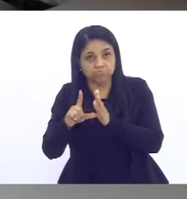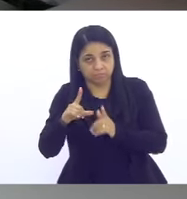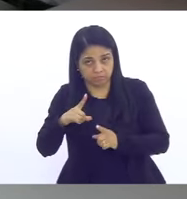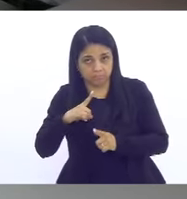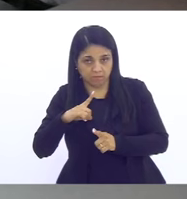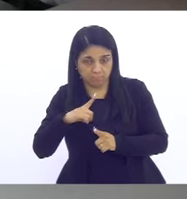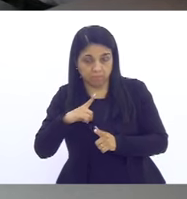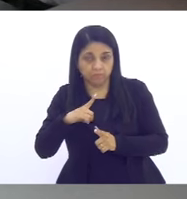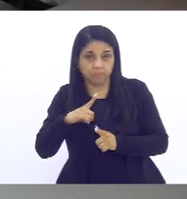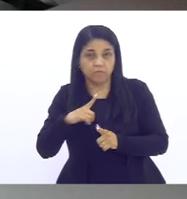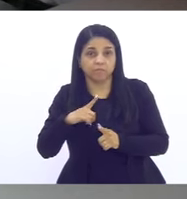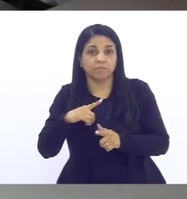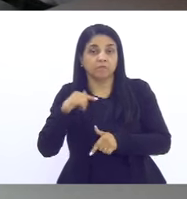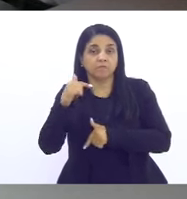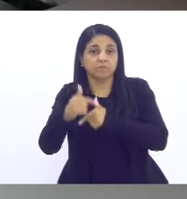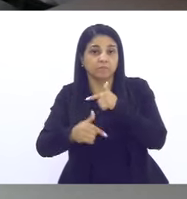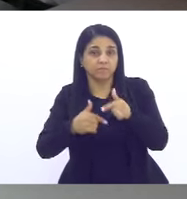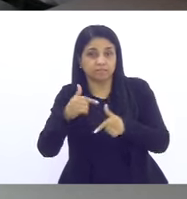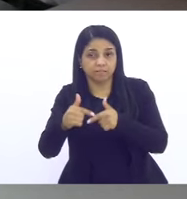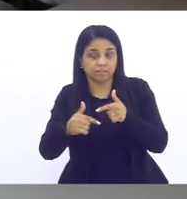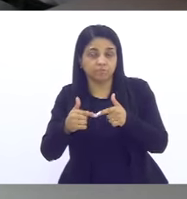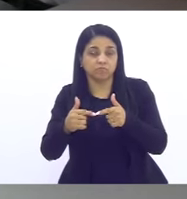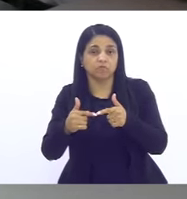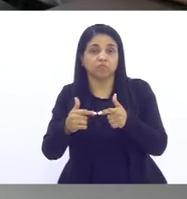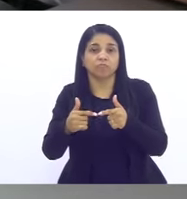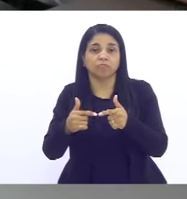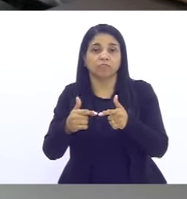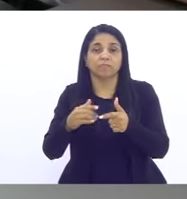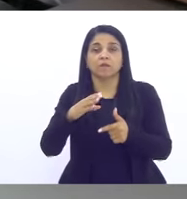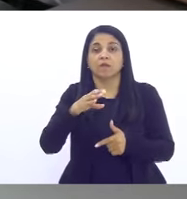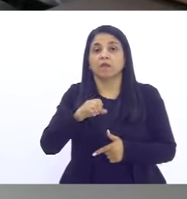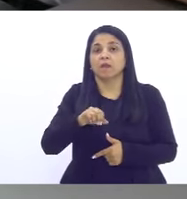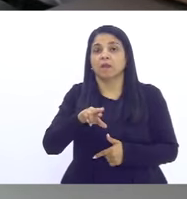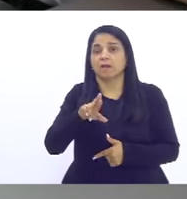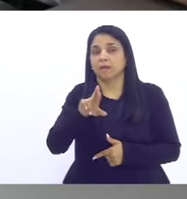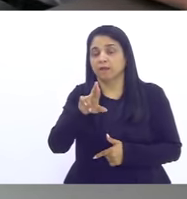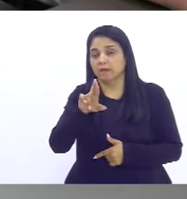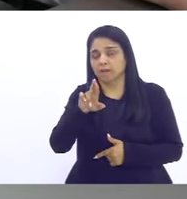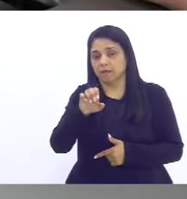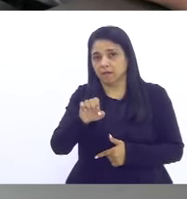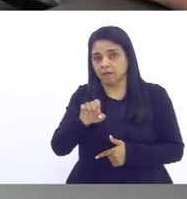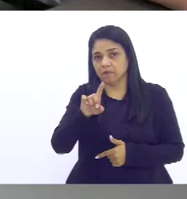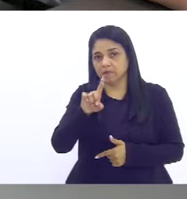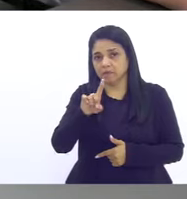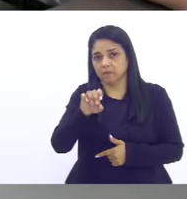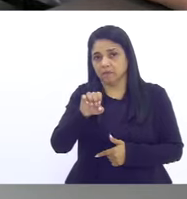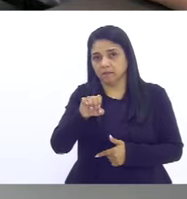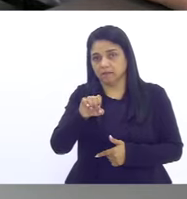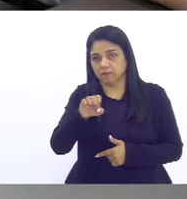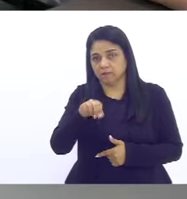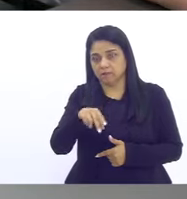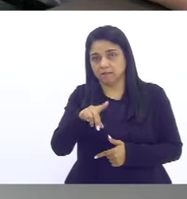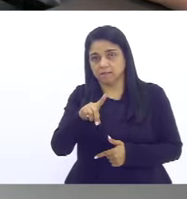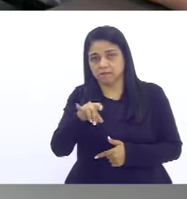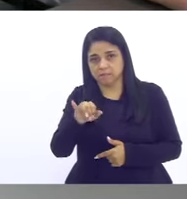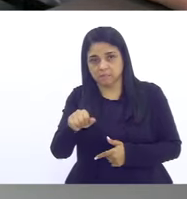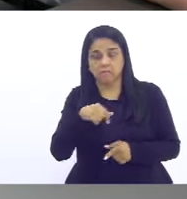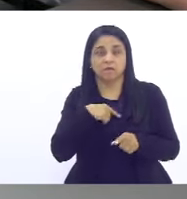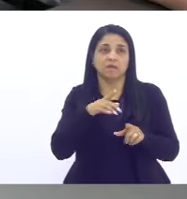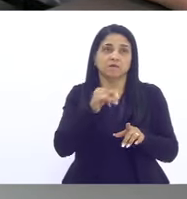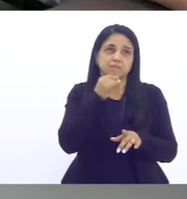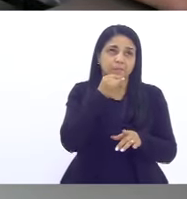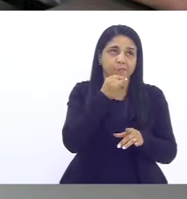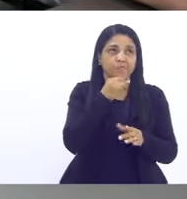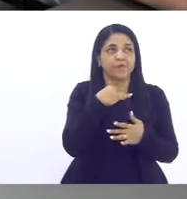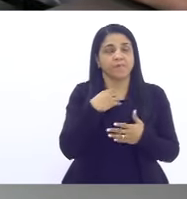com lojas credenciadas, ou a gente credencia operadores em determinados, por exemplo, numa farmácia ou numa padaria,